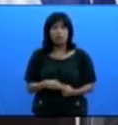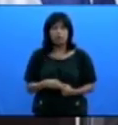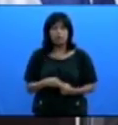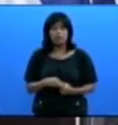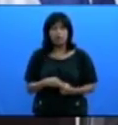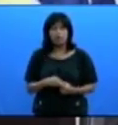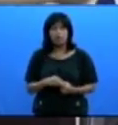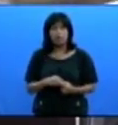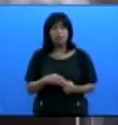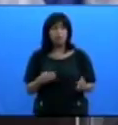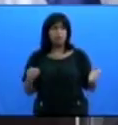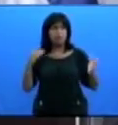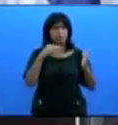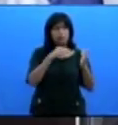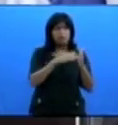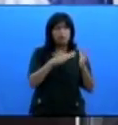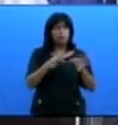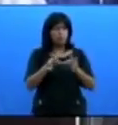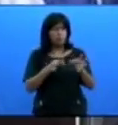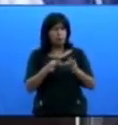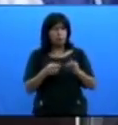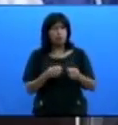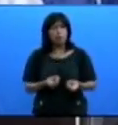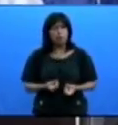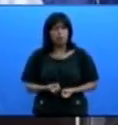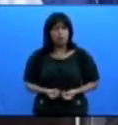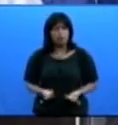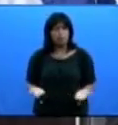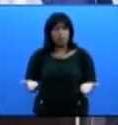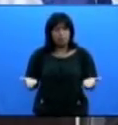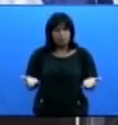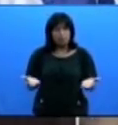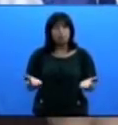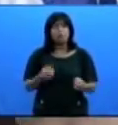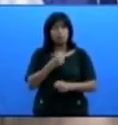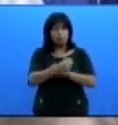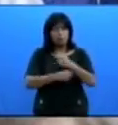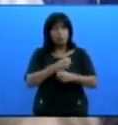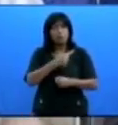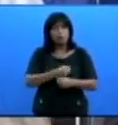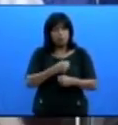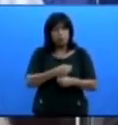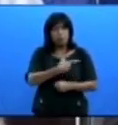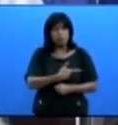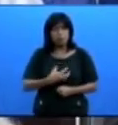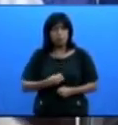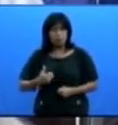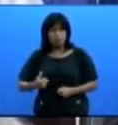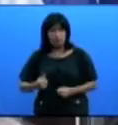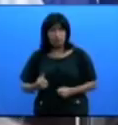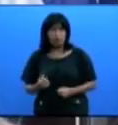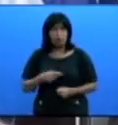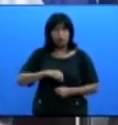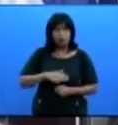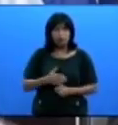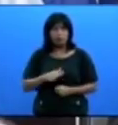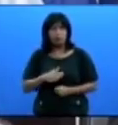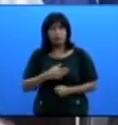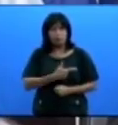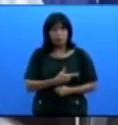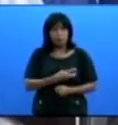a receita e fixa a despesa do município de Araçatuba para o ano de 2011 em aproximadamente